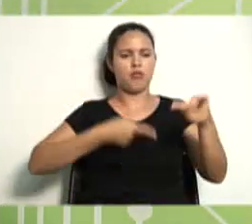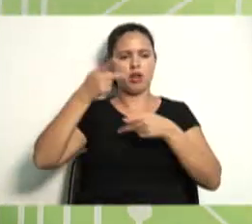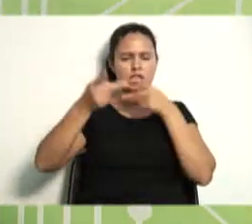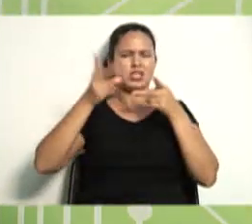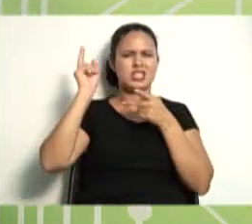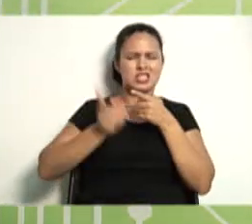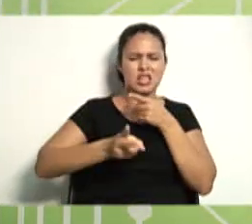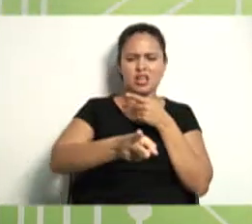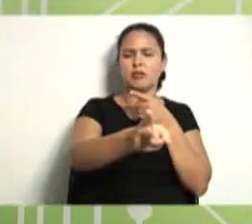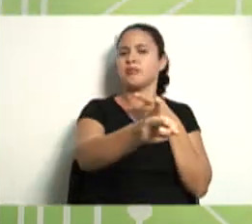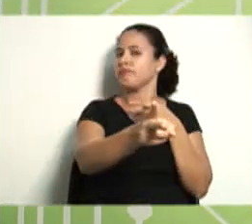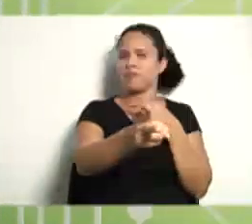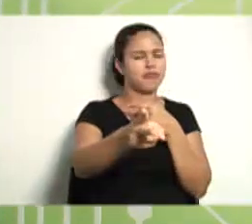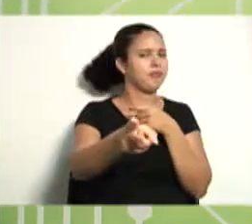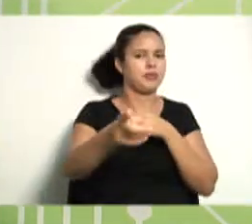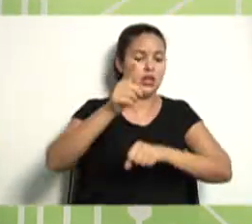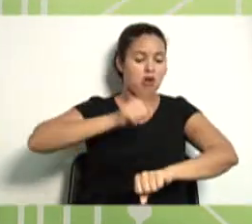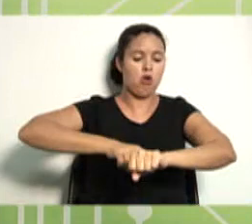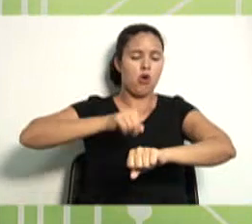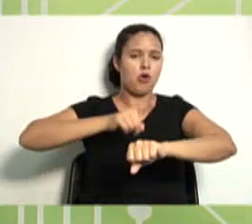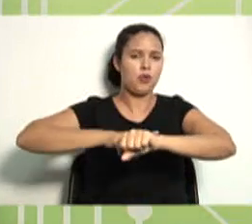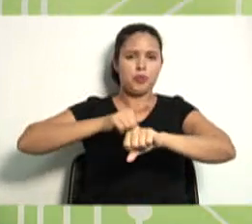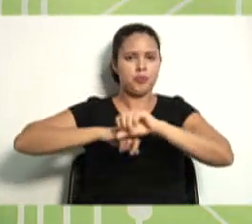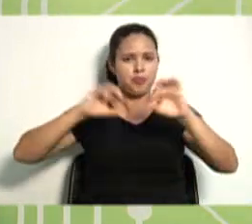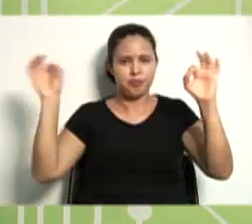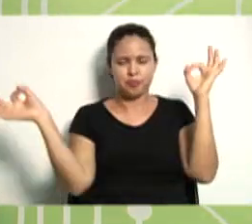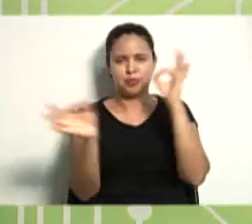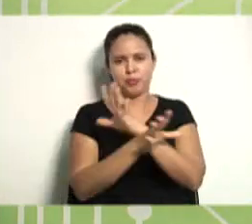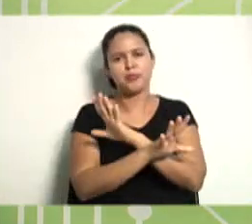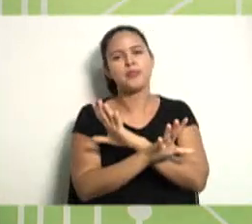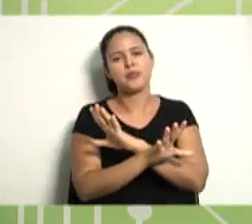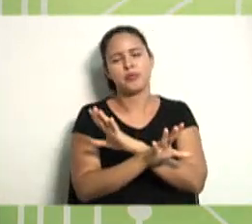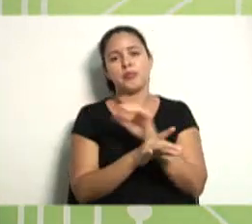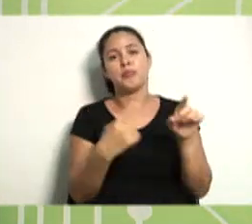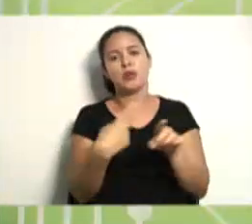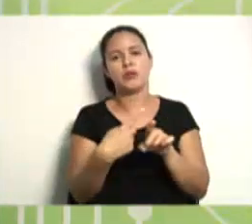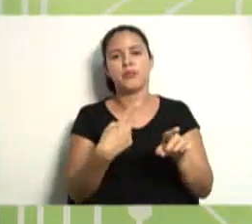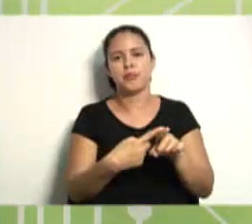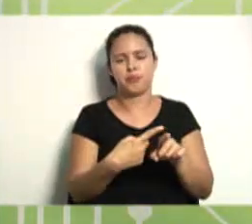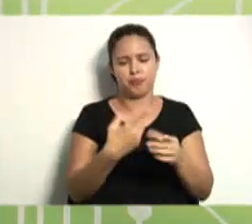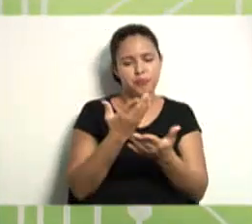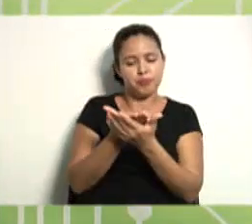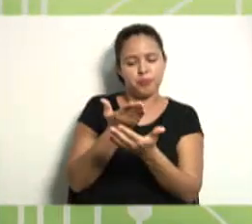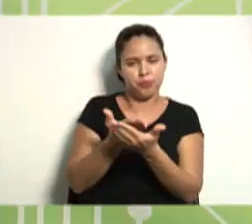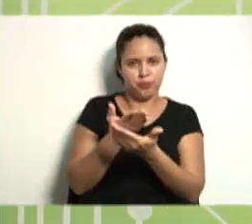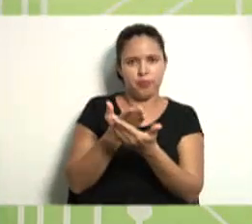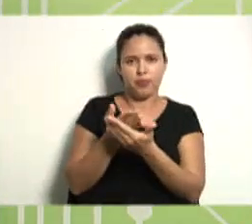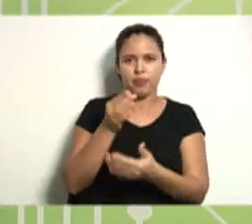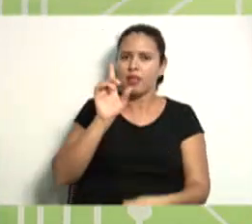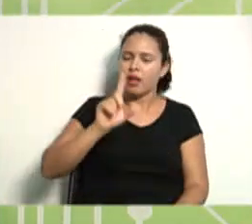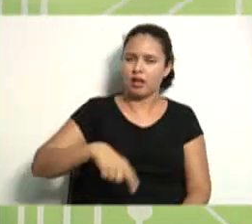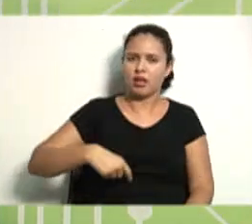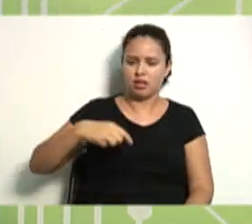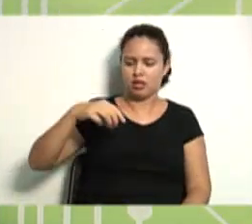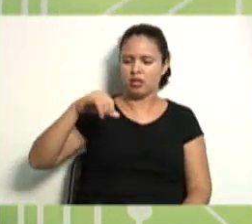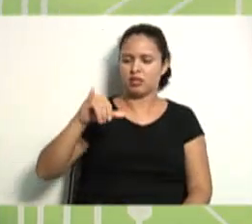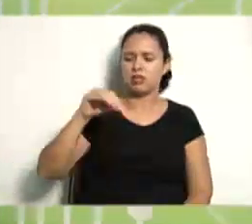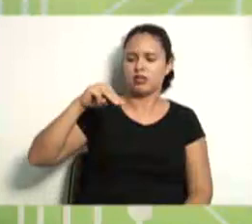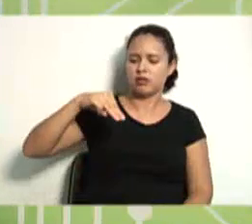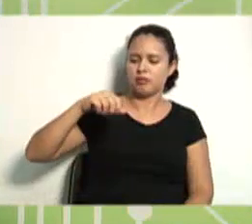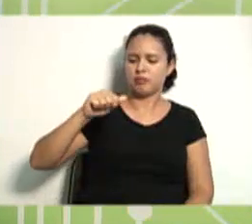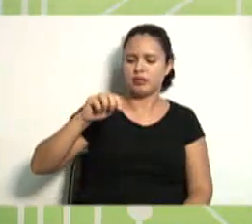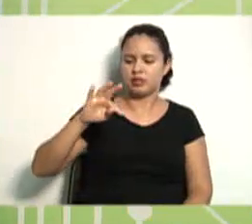momento, acabou a aula, porque a aula ela é imaterial. Eu não posso contar. Eu posso medir o tempo